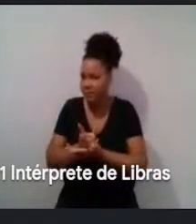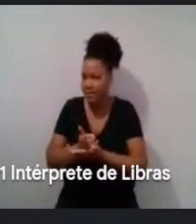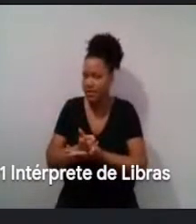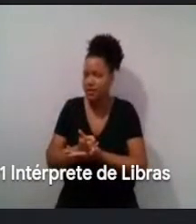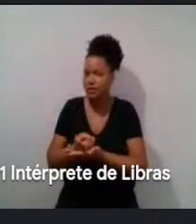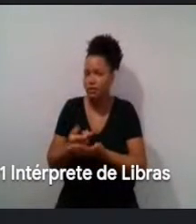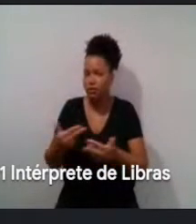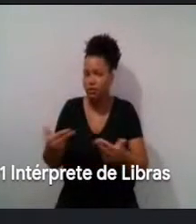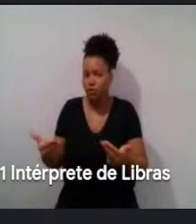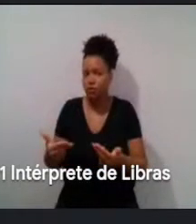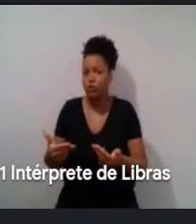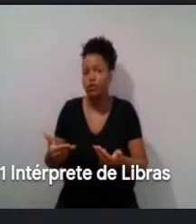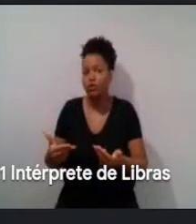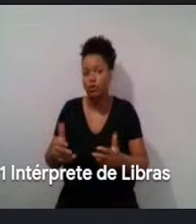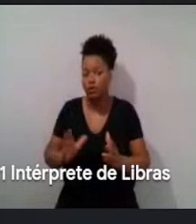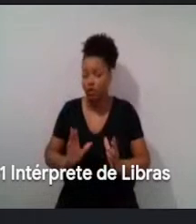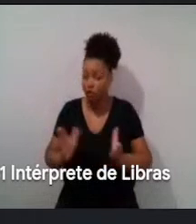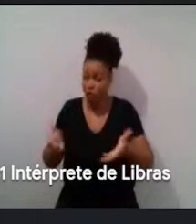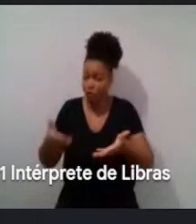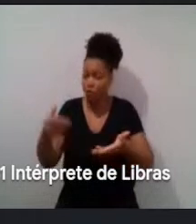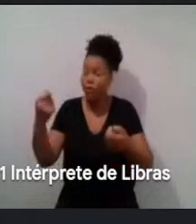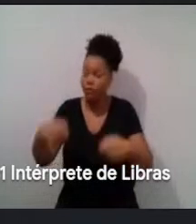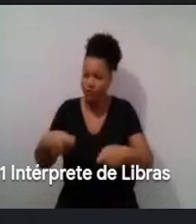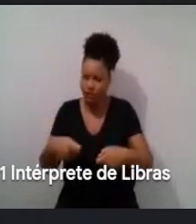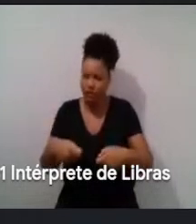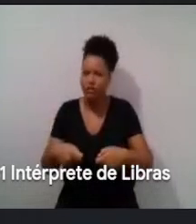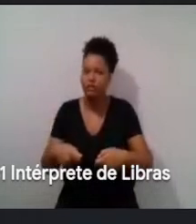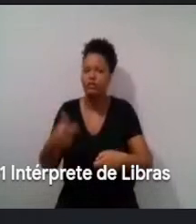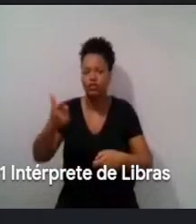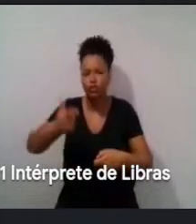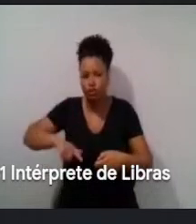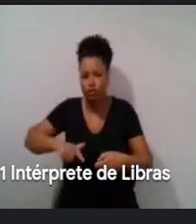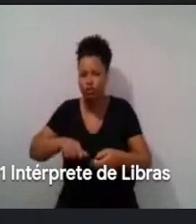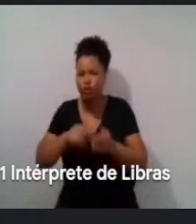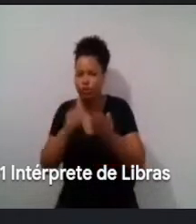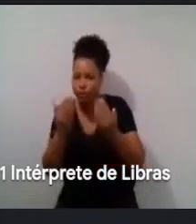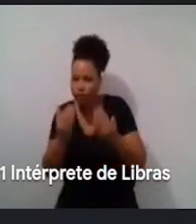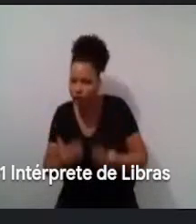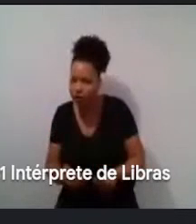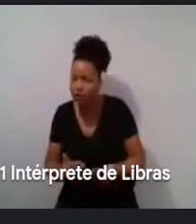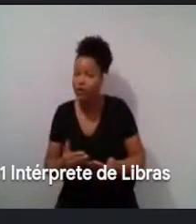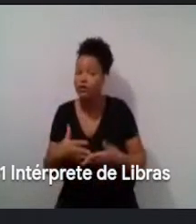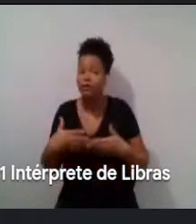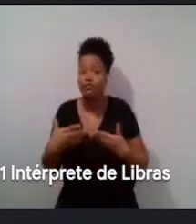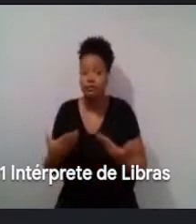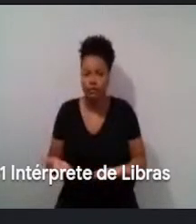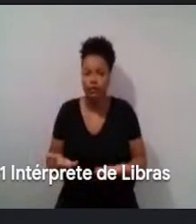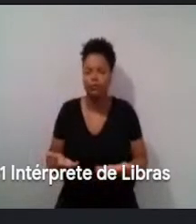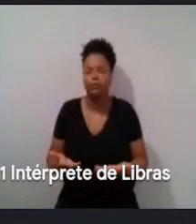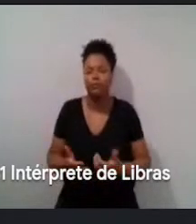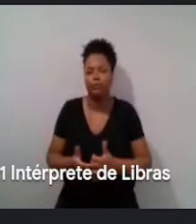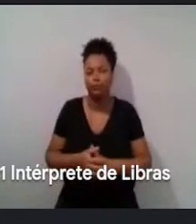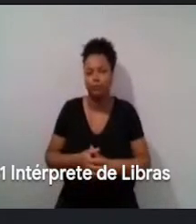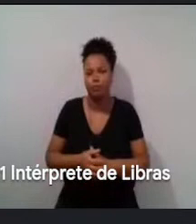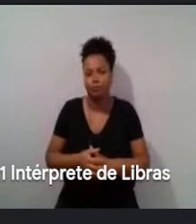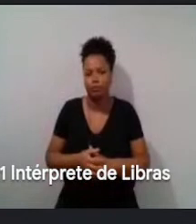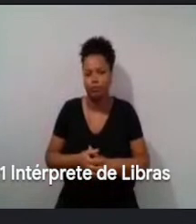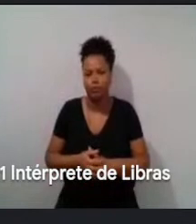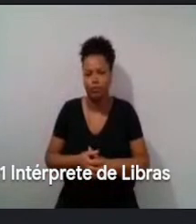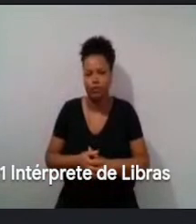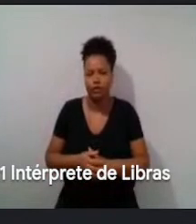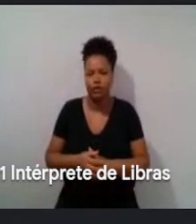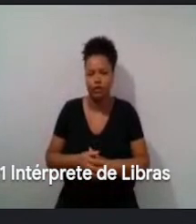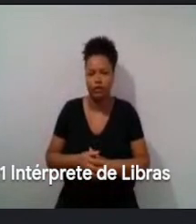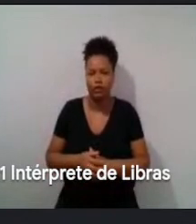que a corte novamente aprecie. Tem coisas assim. Então, lá no EPROC, por exemplo, que